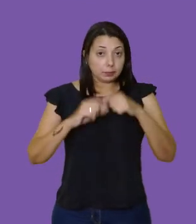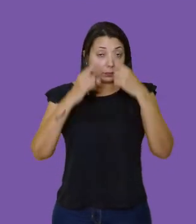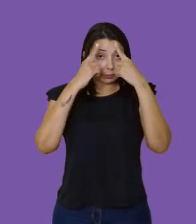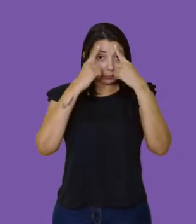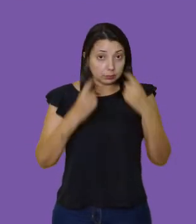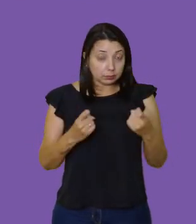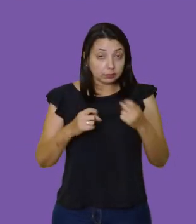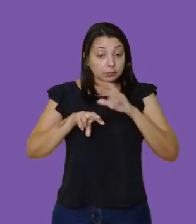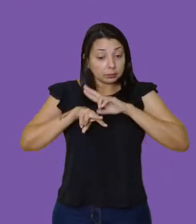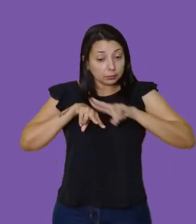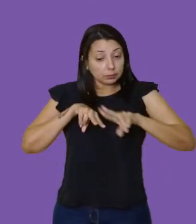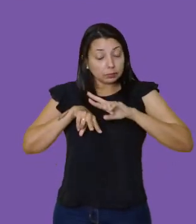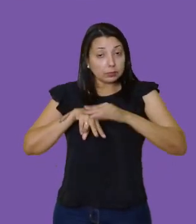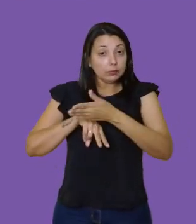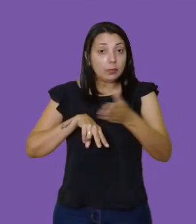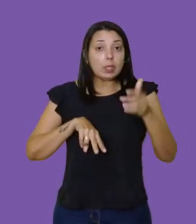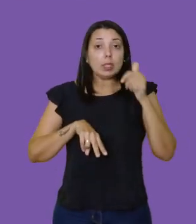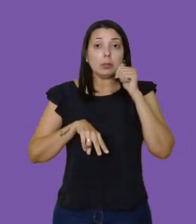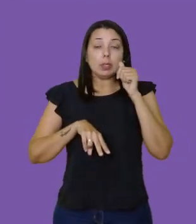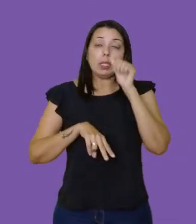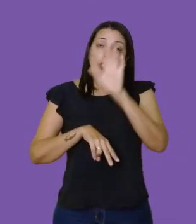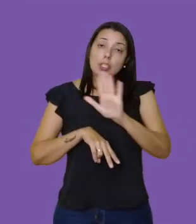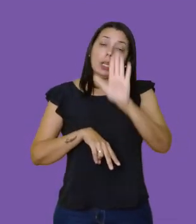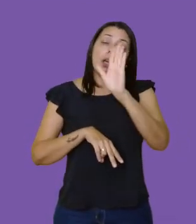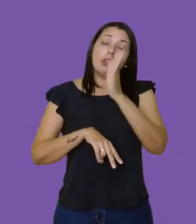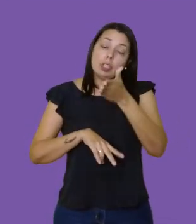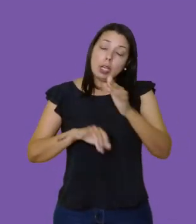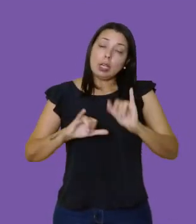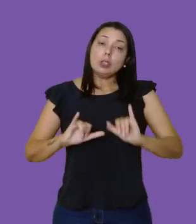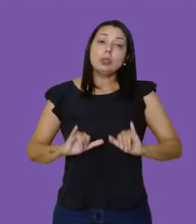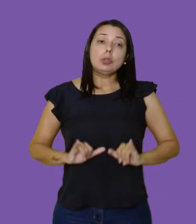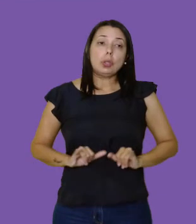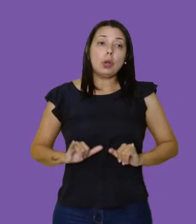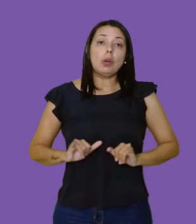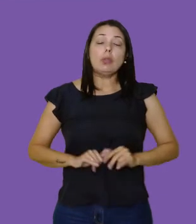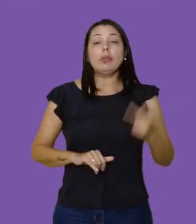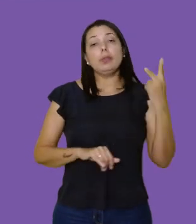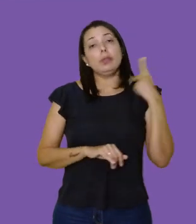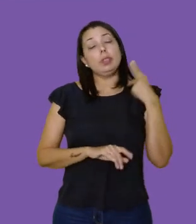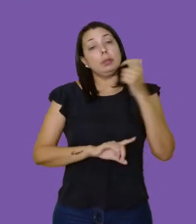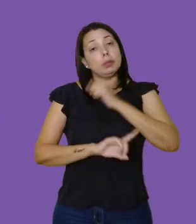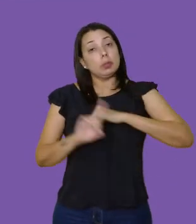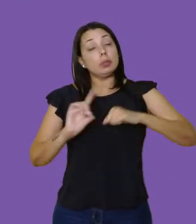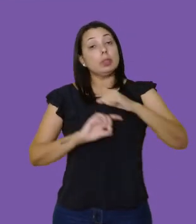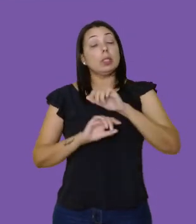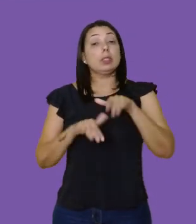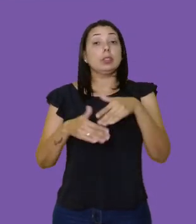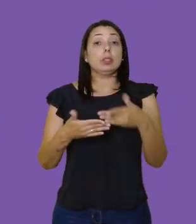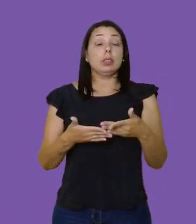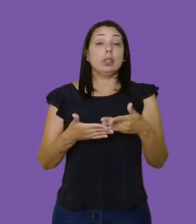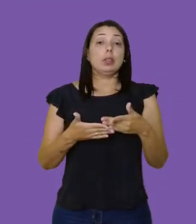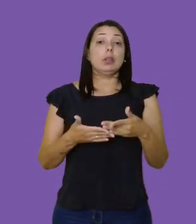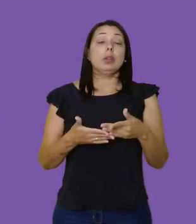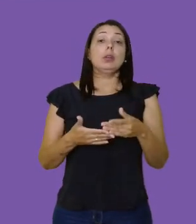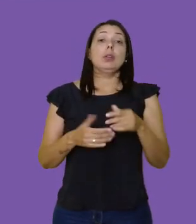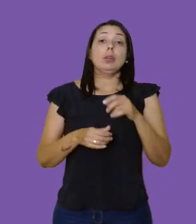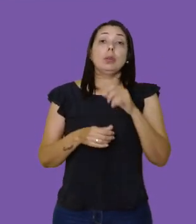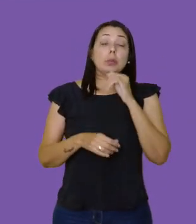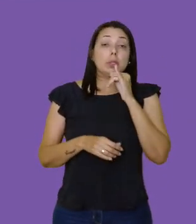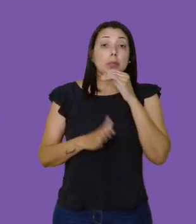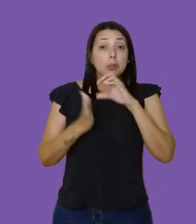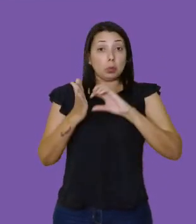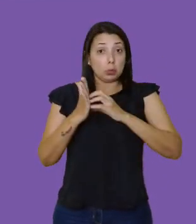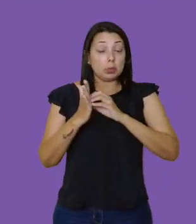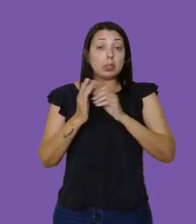de gênero que as mulheres em geral já são vítimas na sociedade. Um vazamento de dados, por exemplo,